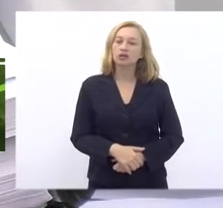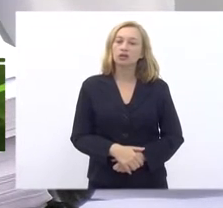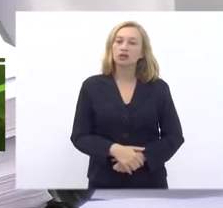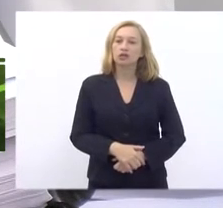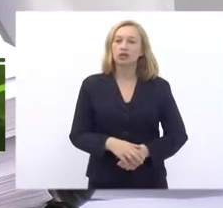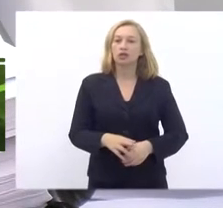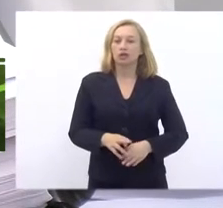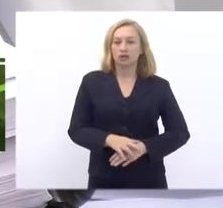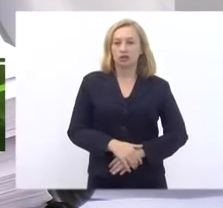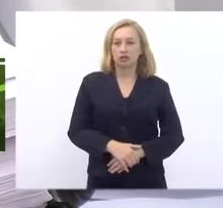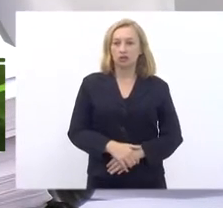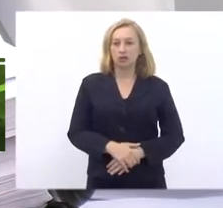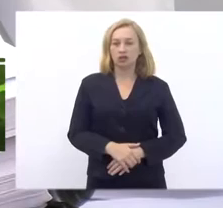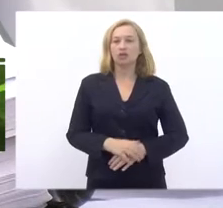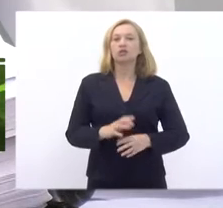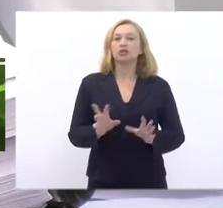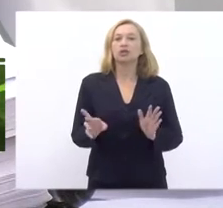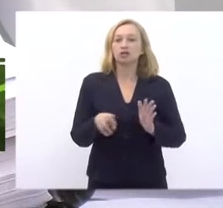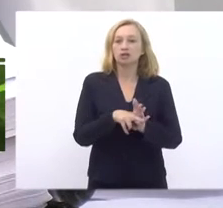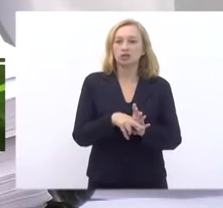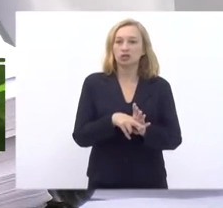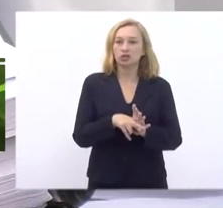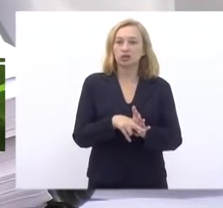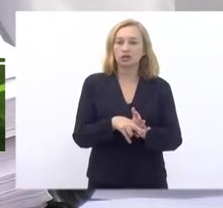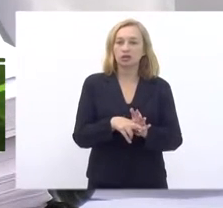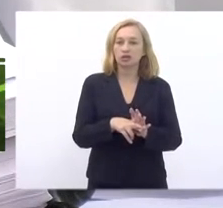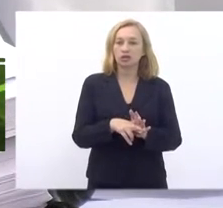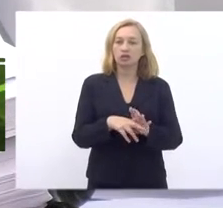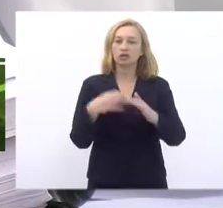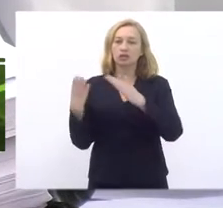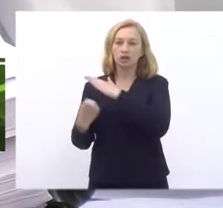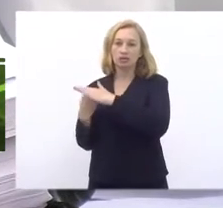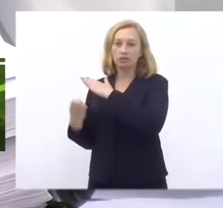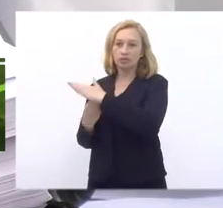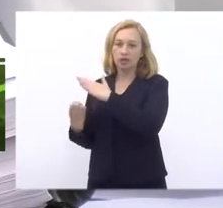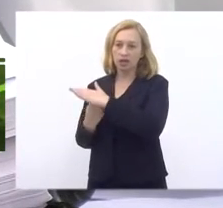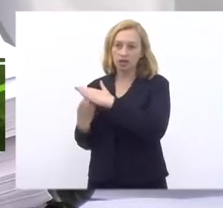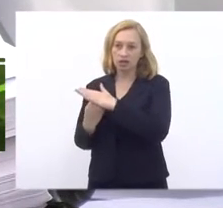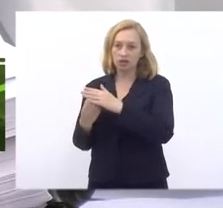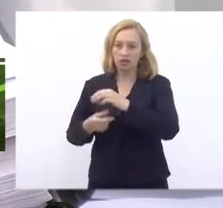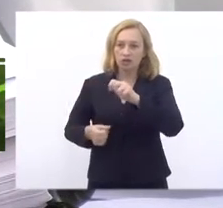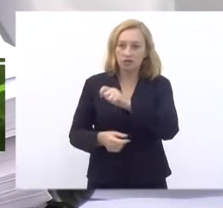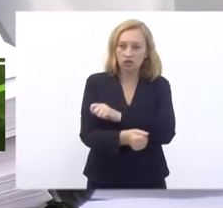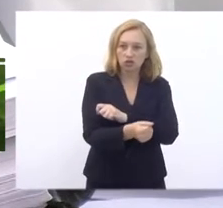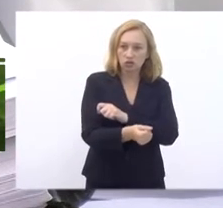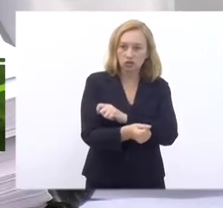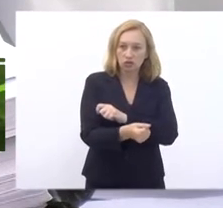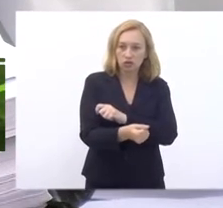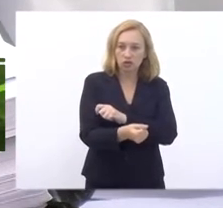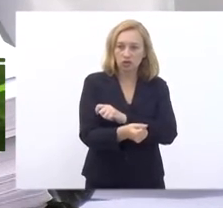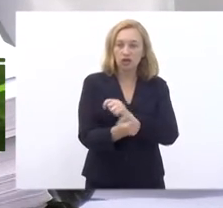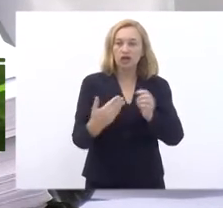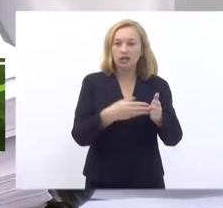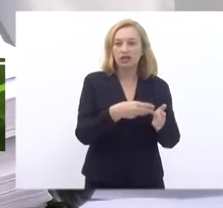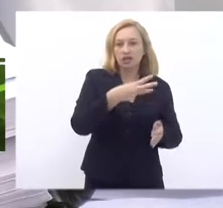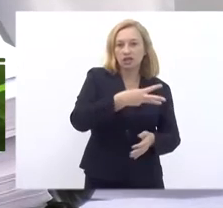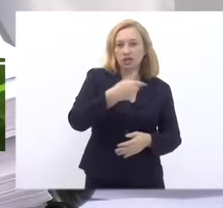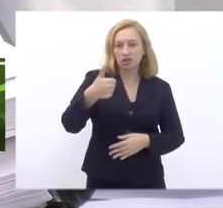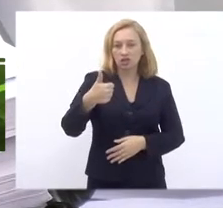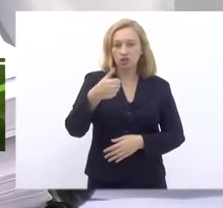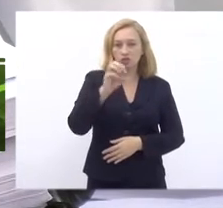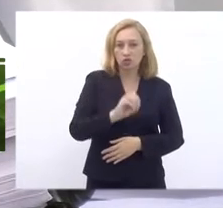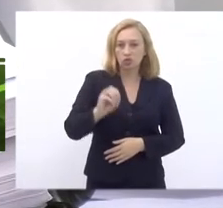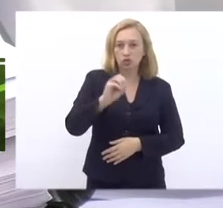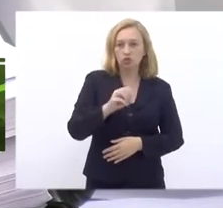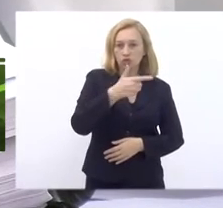resolutiva, consubstanciada na execução pela concessionária dos investimentos a ela assumidos nesse aditivo até o dia 31 de